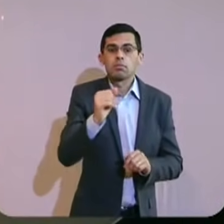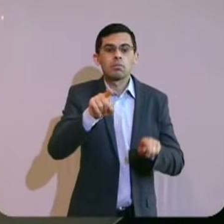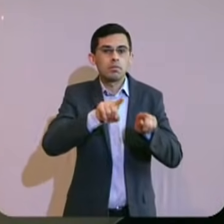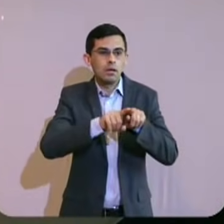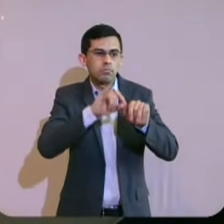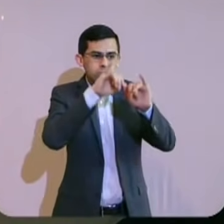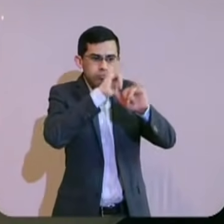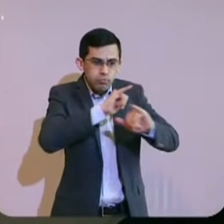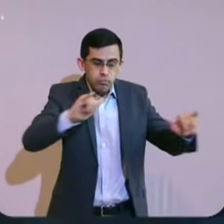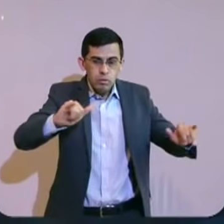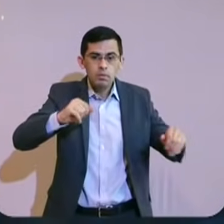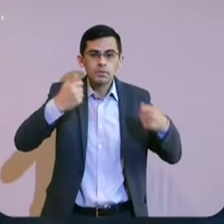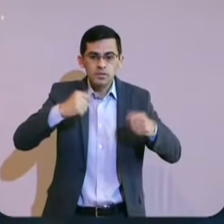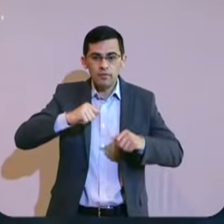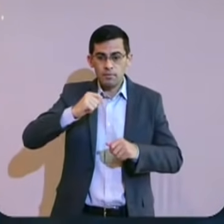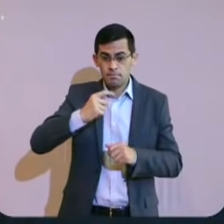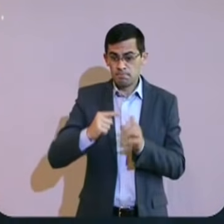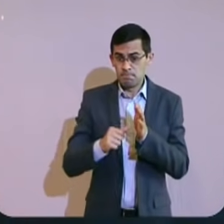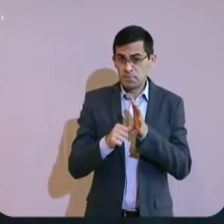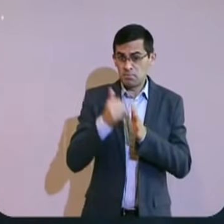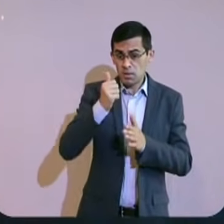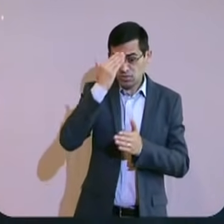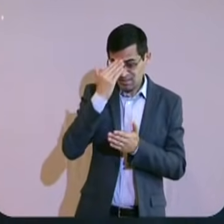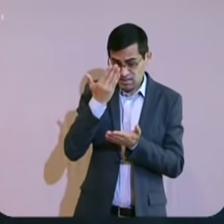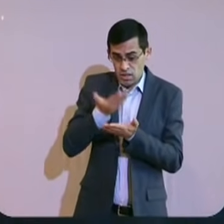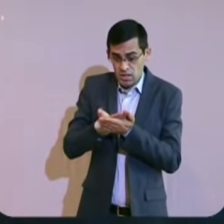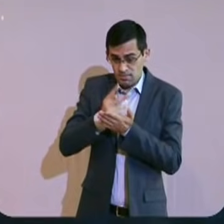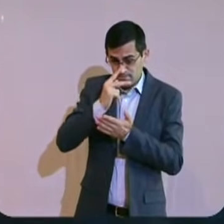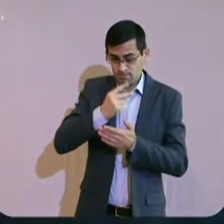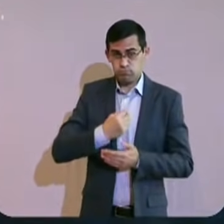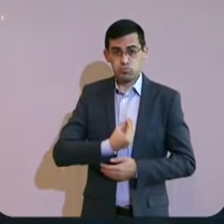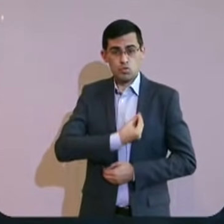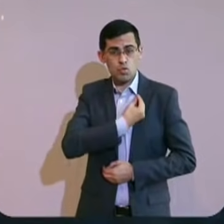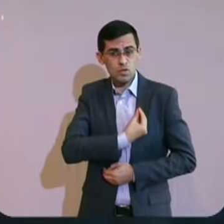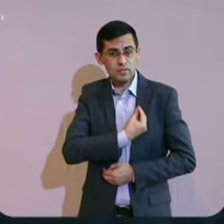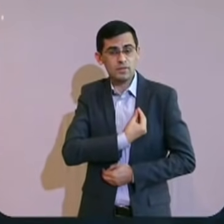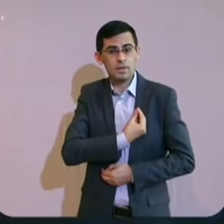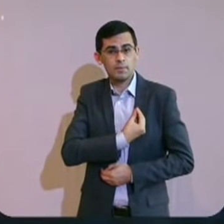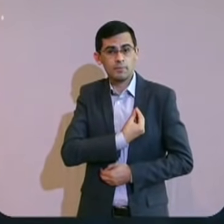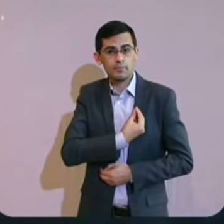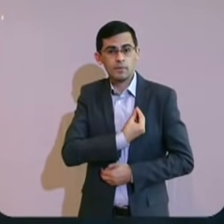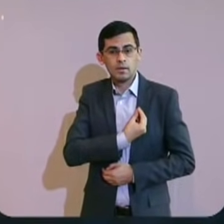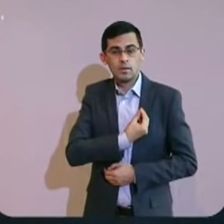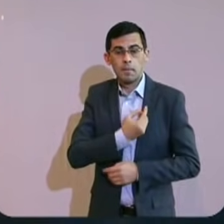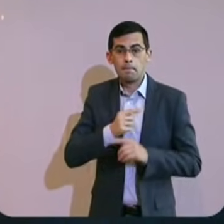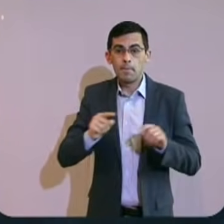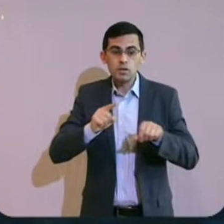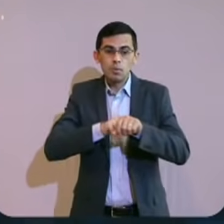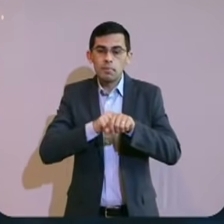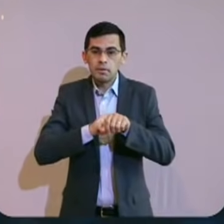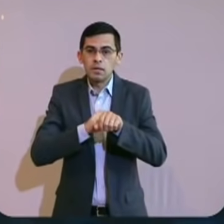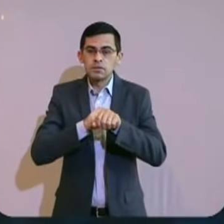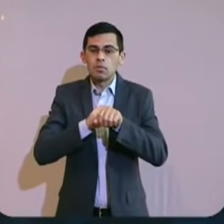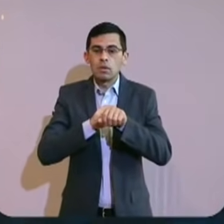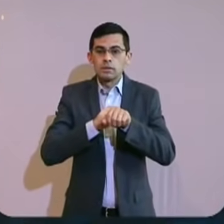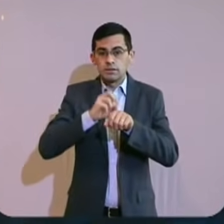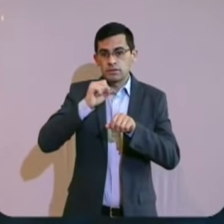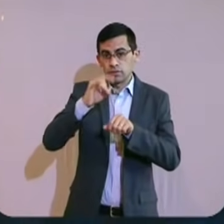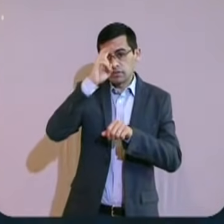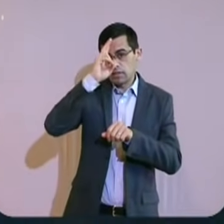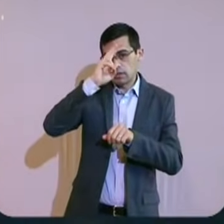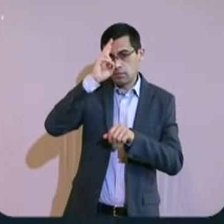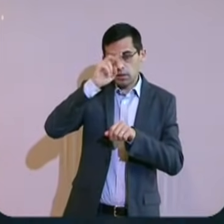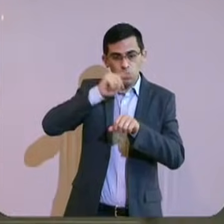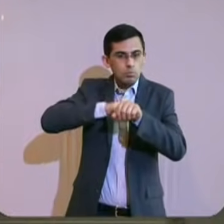ele. E ele teve que ser provado. E quando eles estão saindo do Egito, se você lembrar